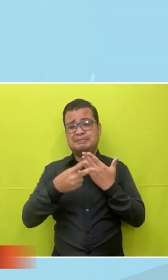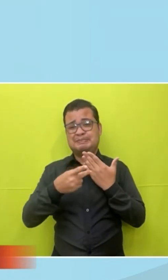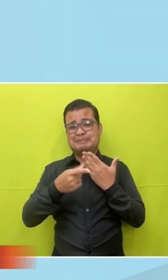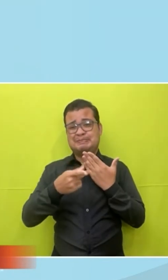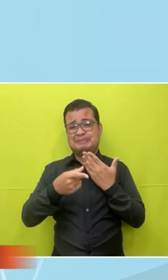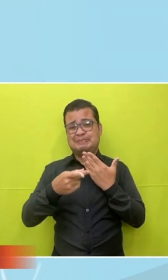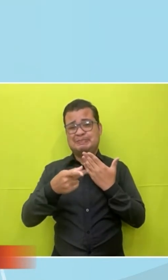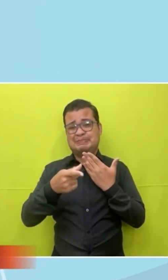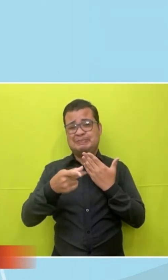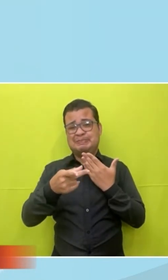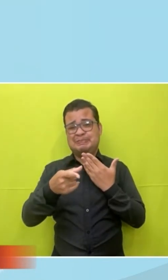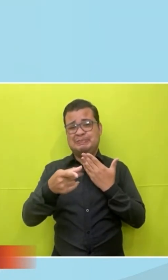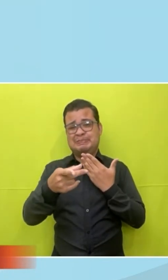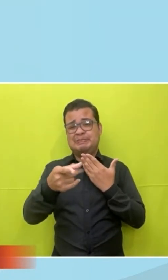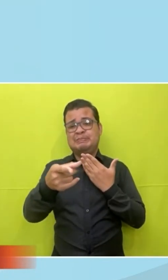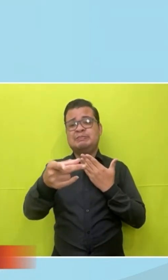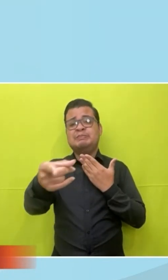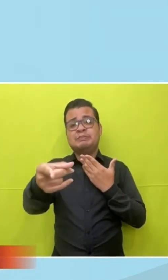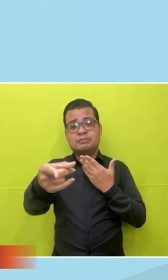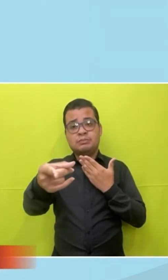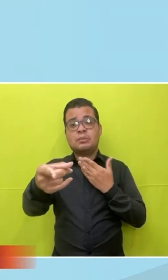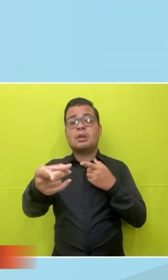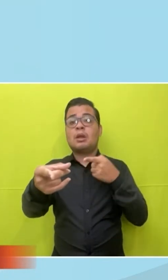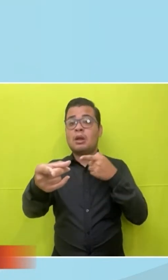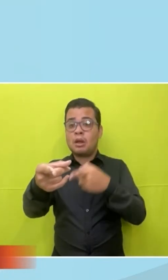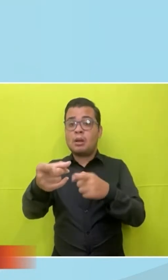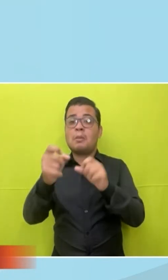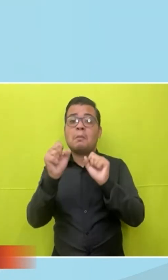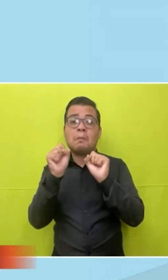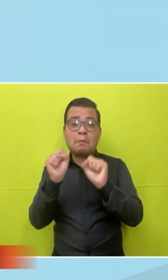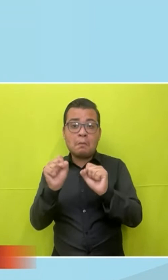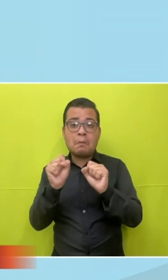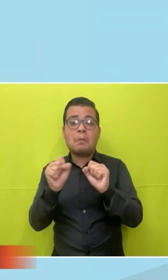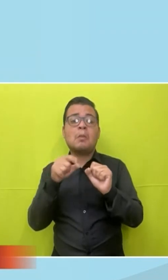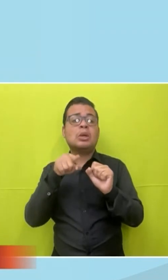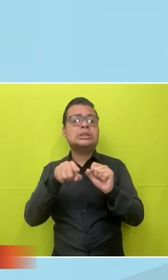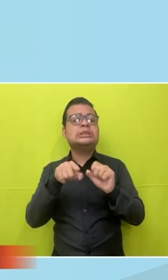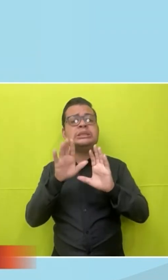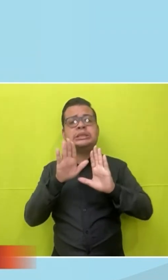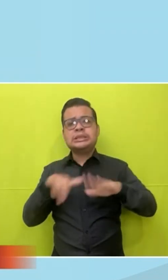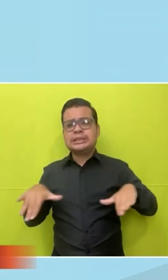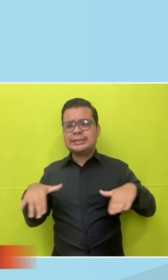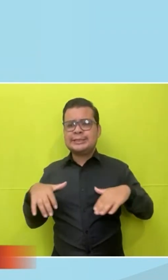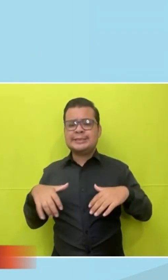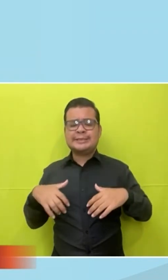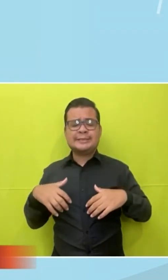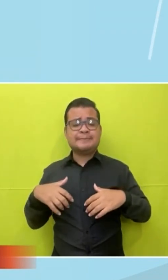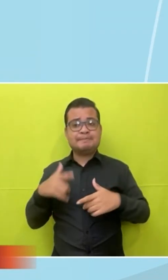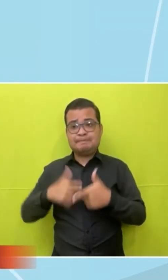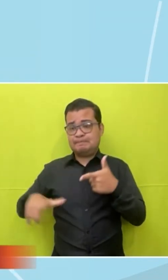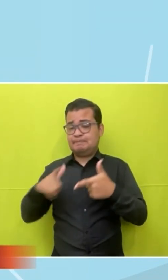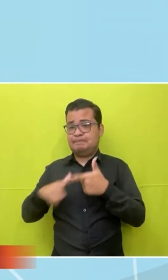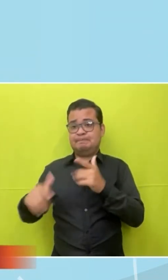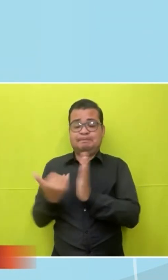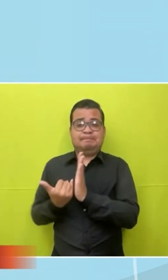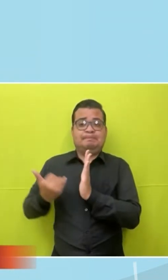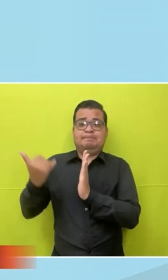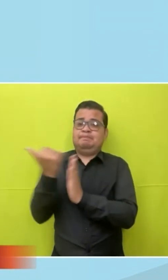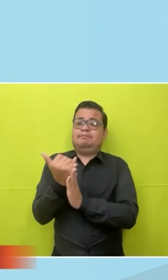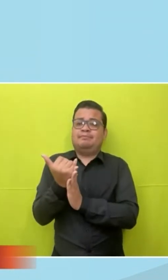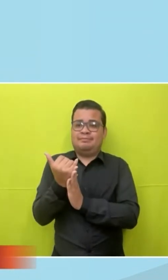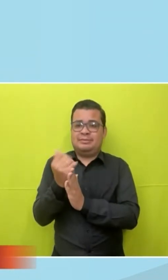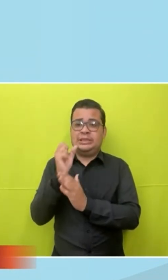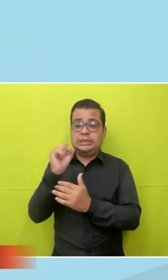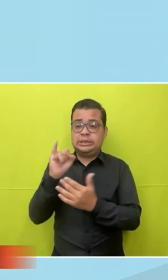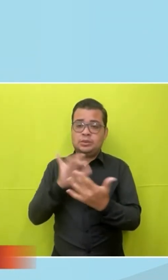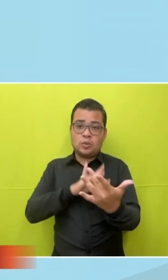organismo estejam eventualmente propiciando a inflamação exagerada quando as crianças entram em